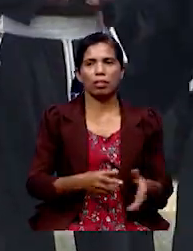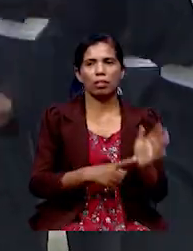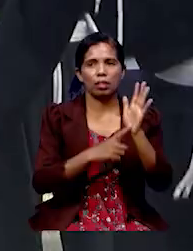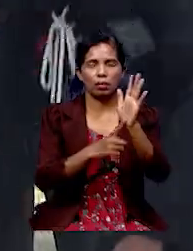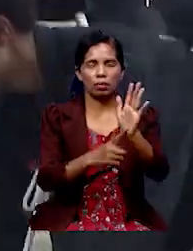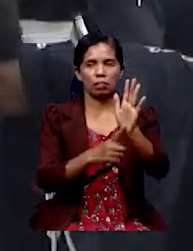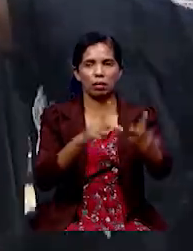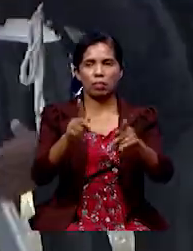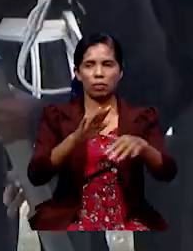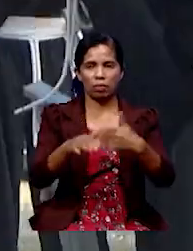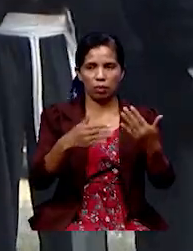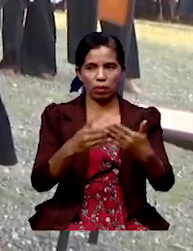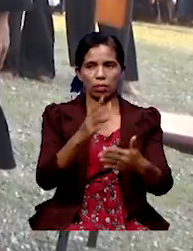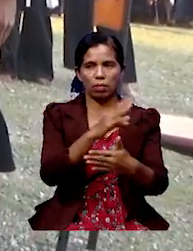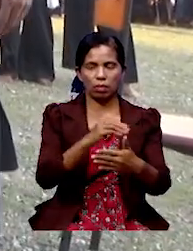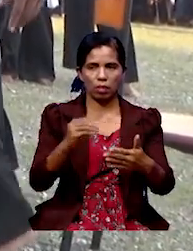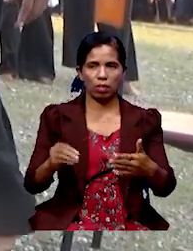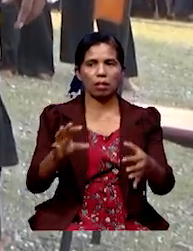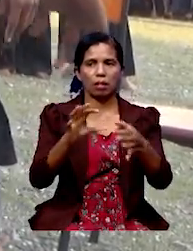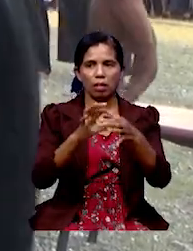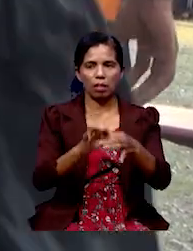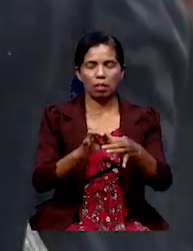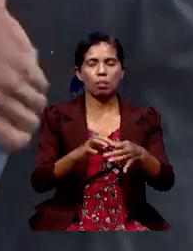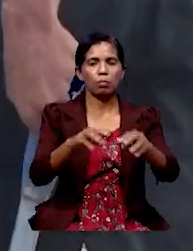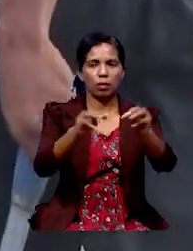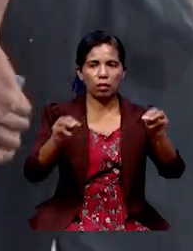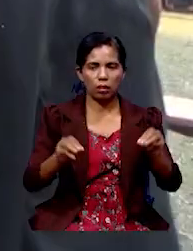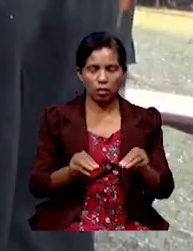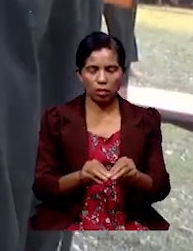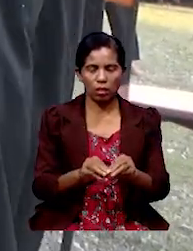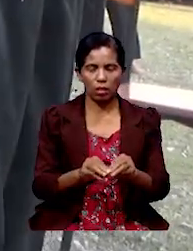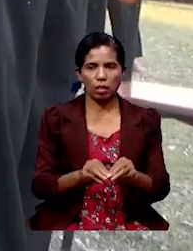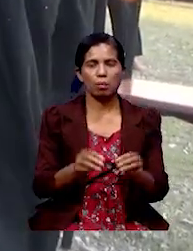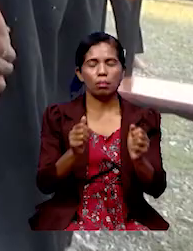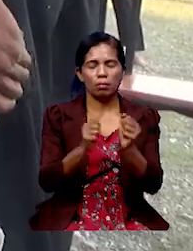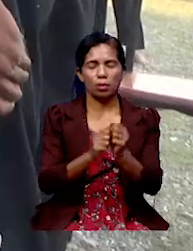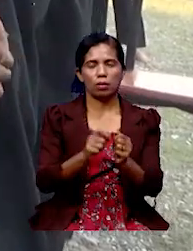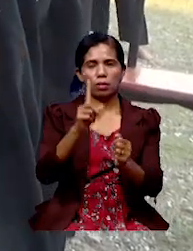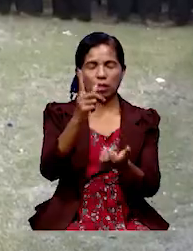lokal no komunidade total membru PSAT ya munisipi Liqsa hamutuk rihun idaresin